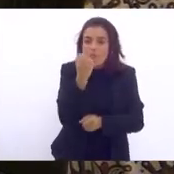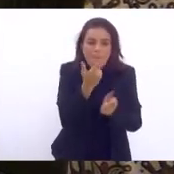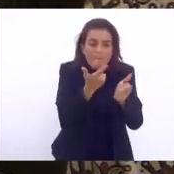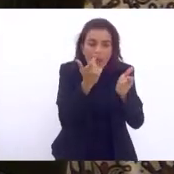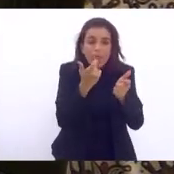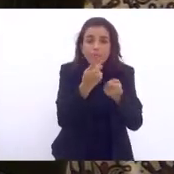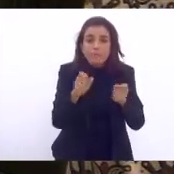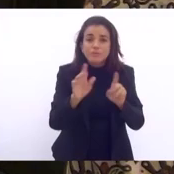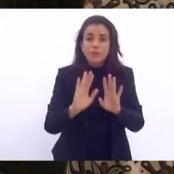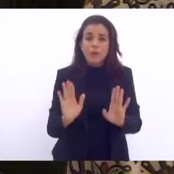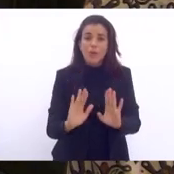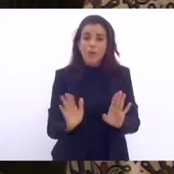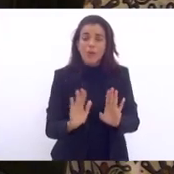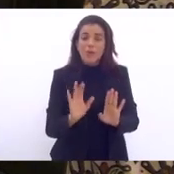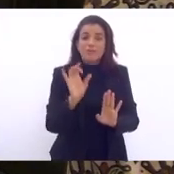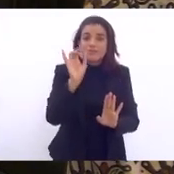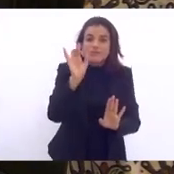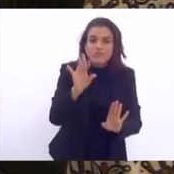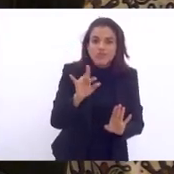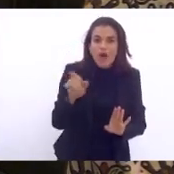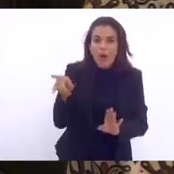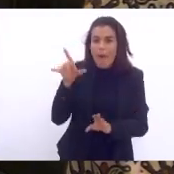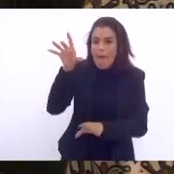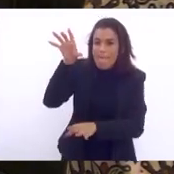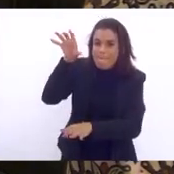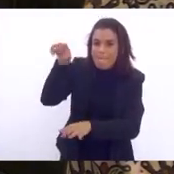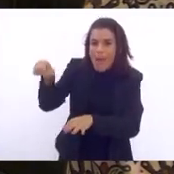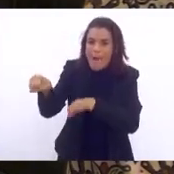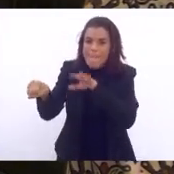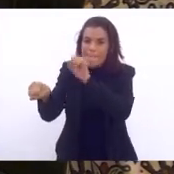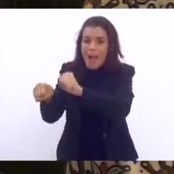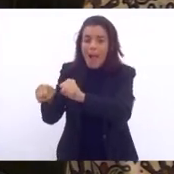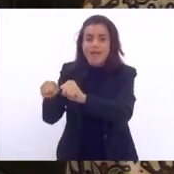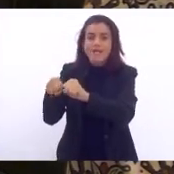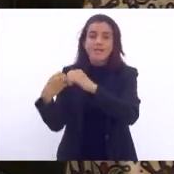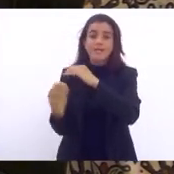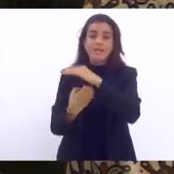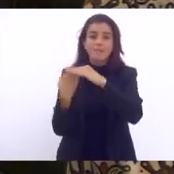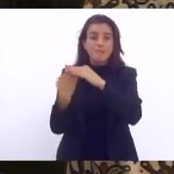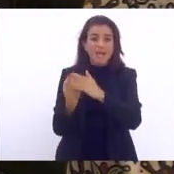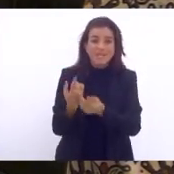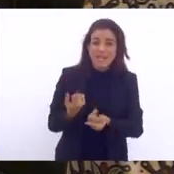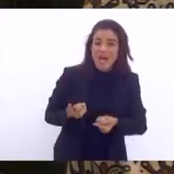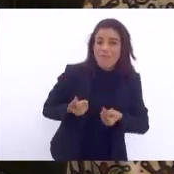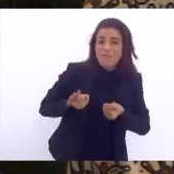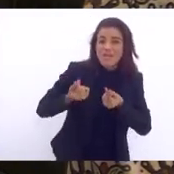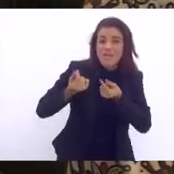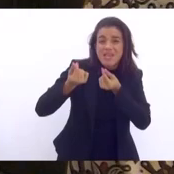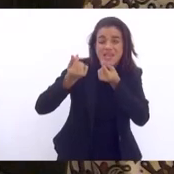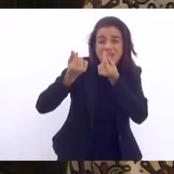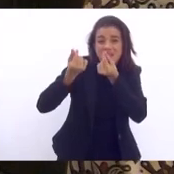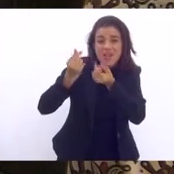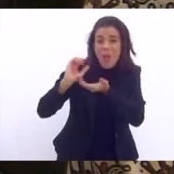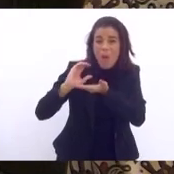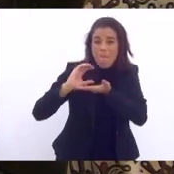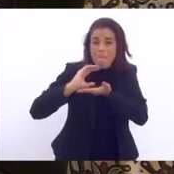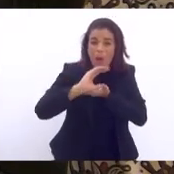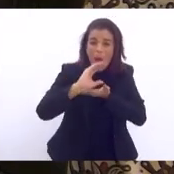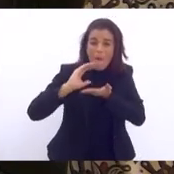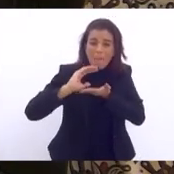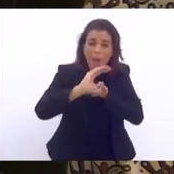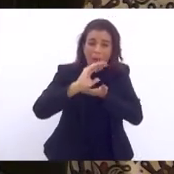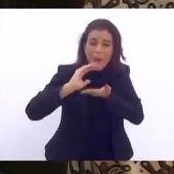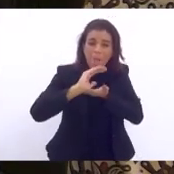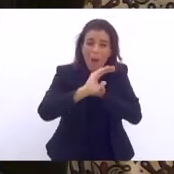grandes empresários, bilionários, que faziam parte da lavagem do dinheiro, parte da compra dos